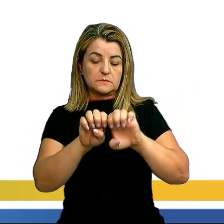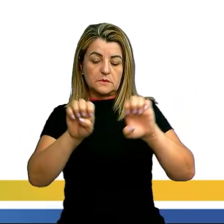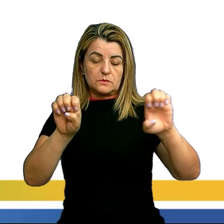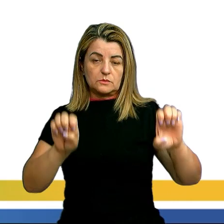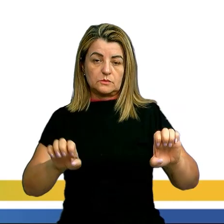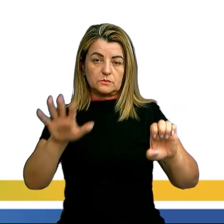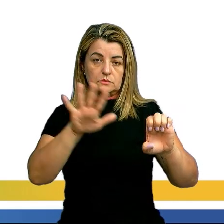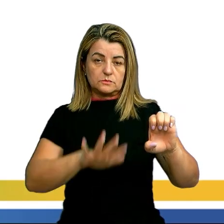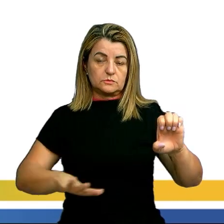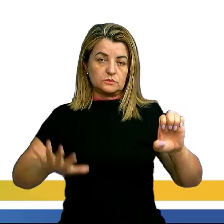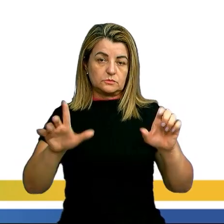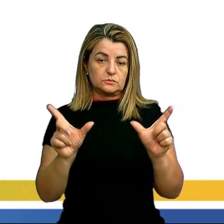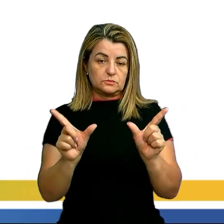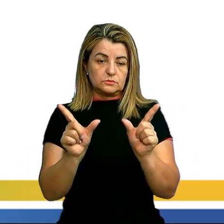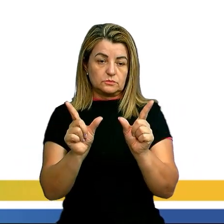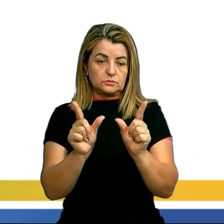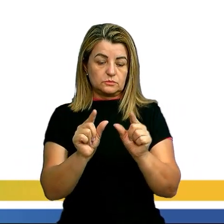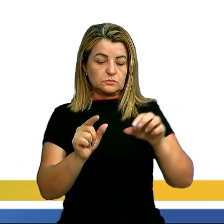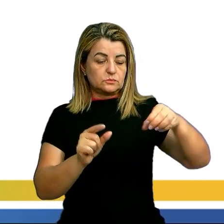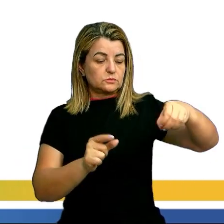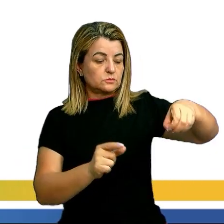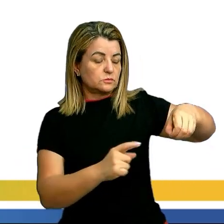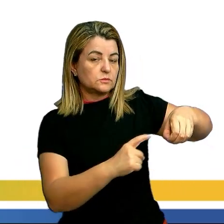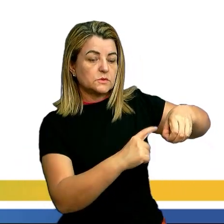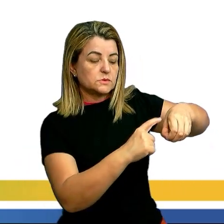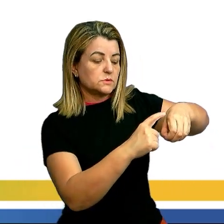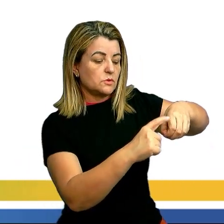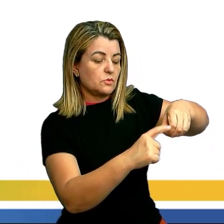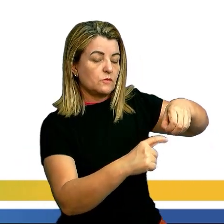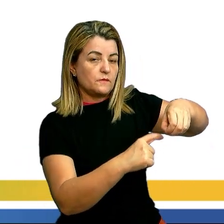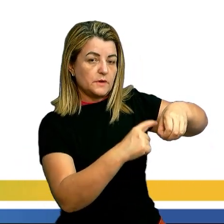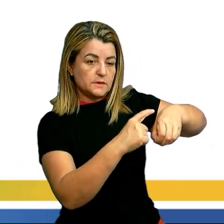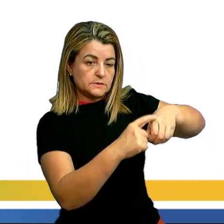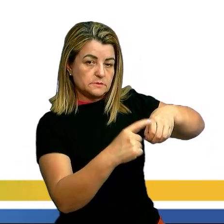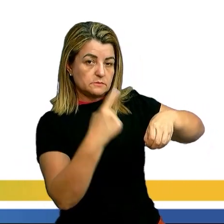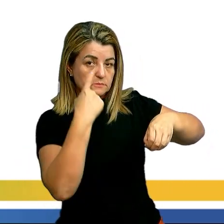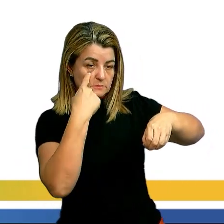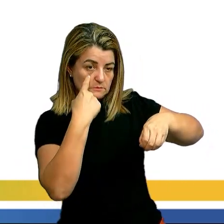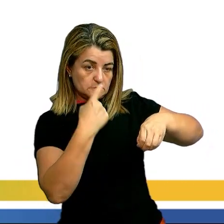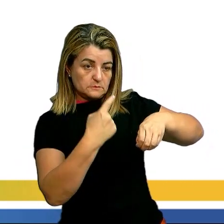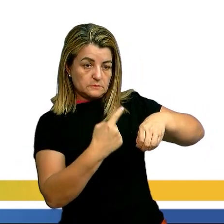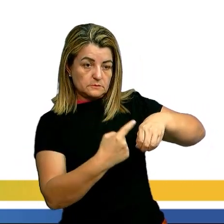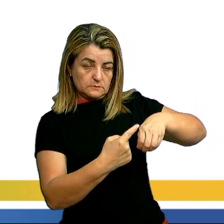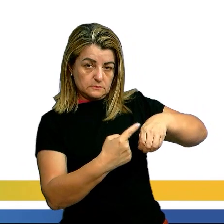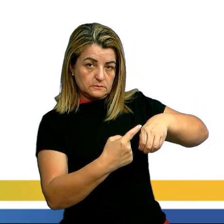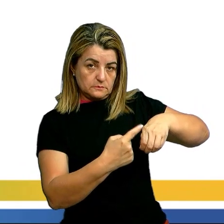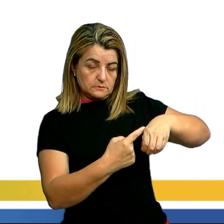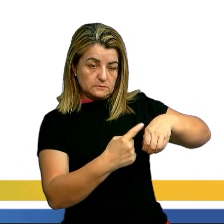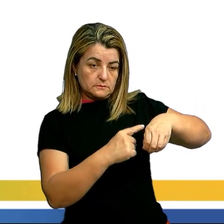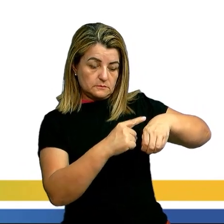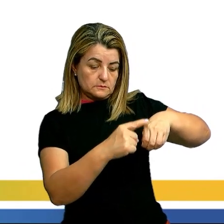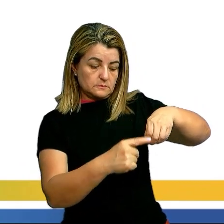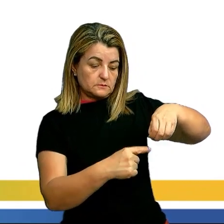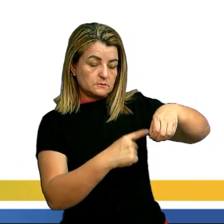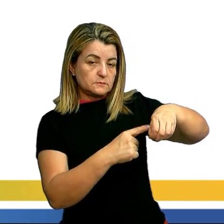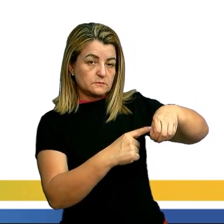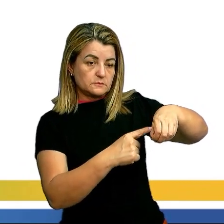e reduzida da circunferência. Como você pode ver essa circunferência aí no plano cartesiano,